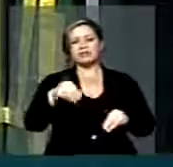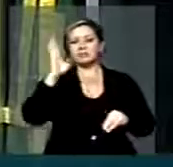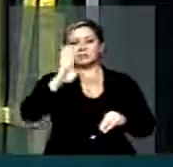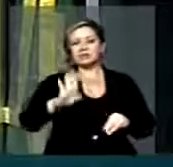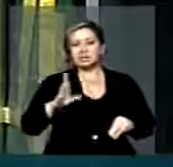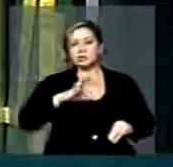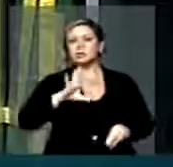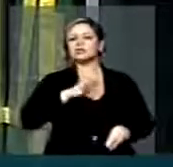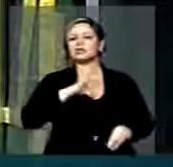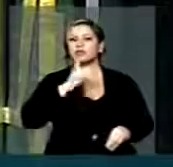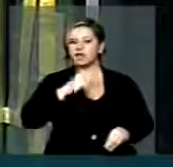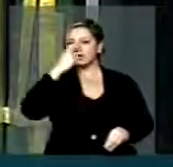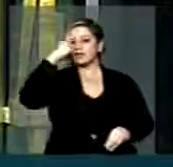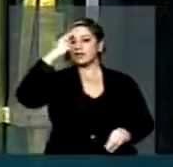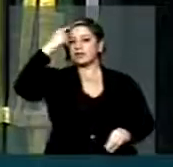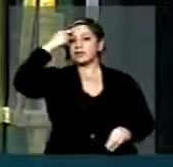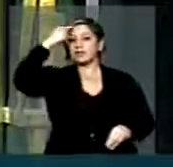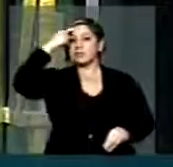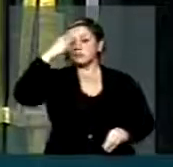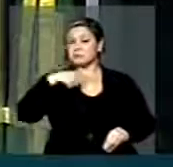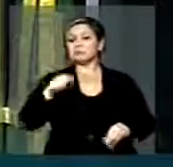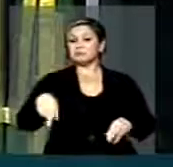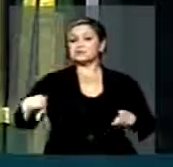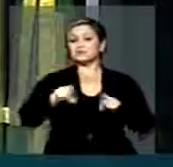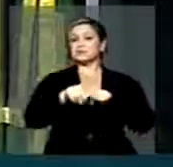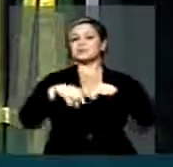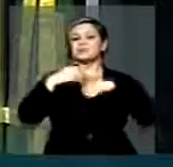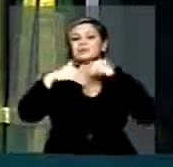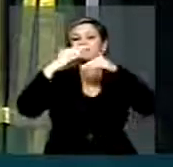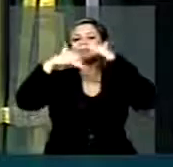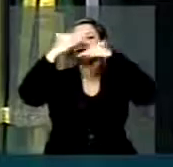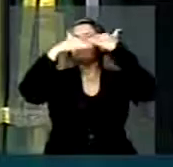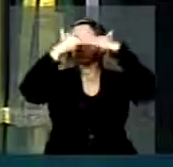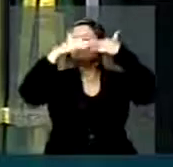migraram, e de nós mesmos que migramos, e fazer uma grande nação com espírito